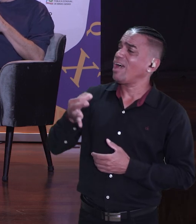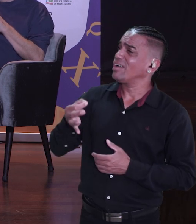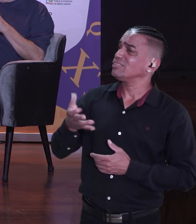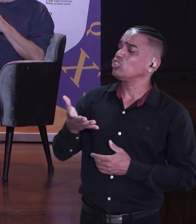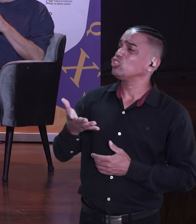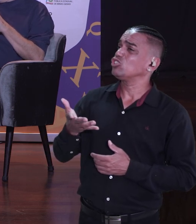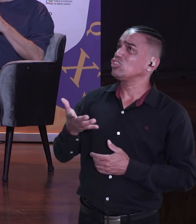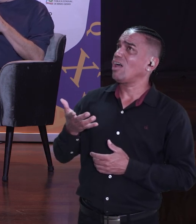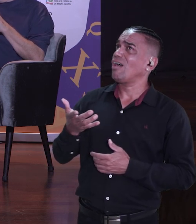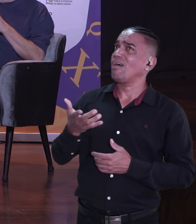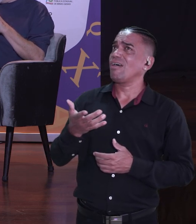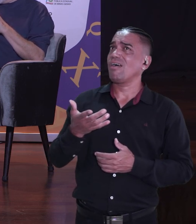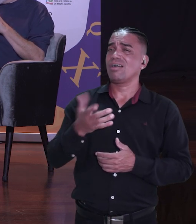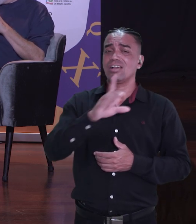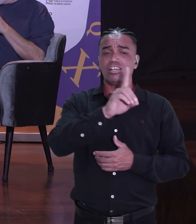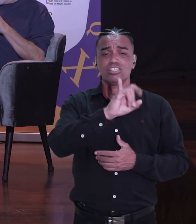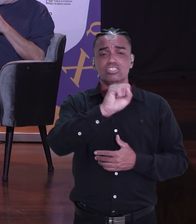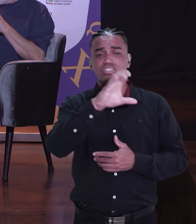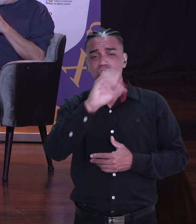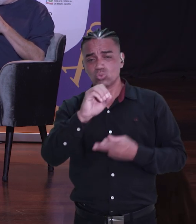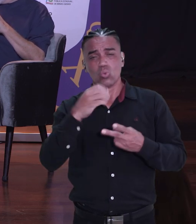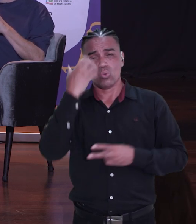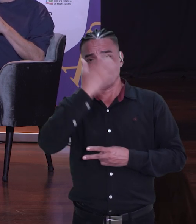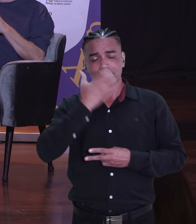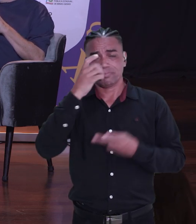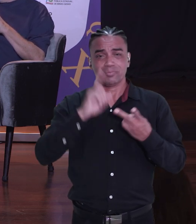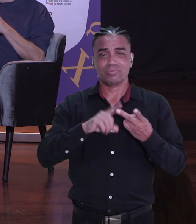das coisas dele? Porque ele falou só dos livros, mas e os discos?